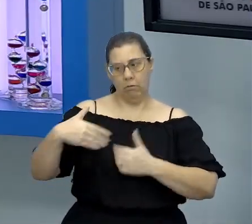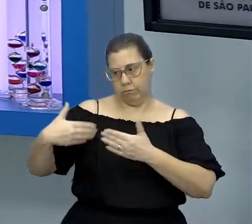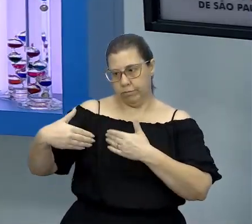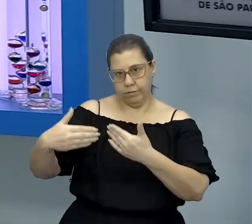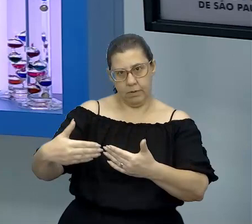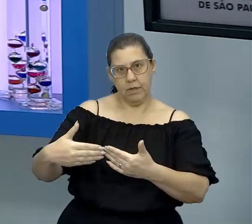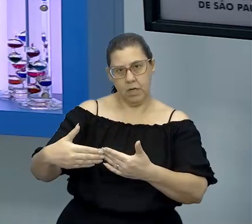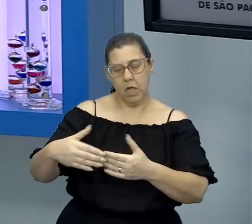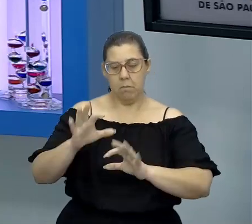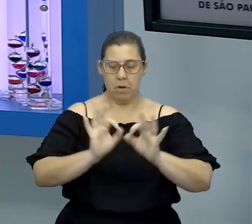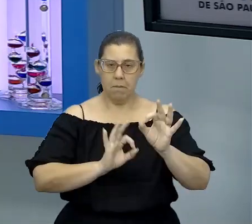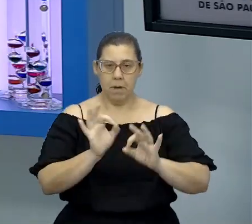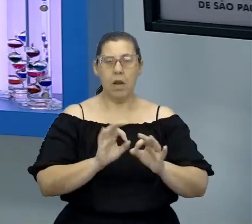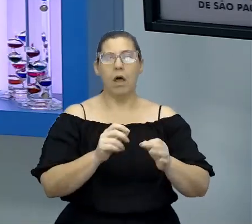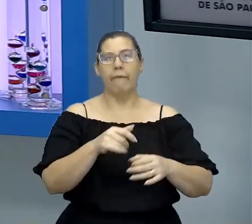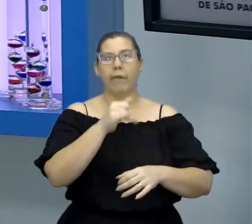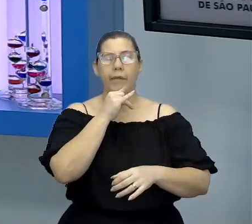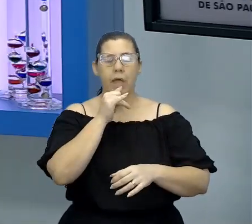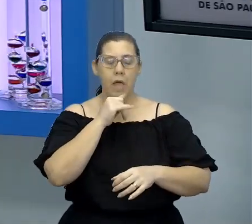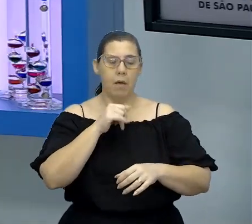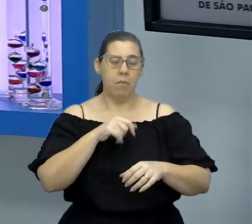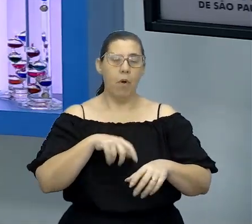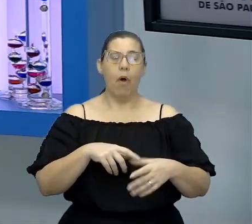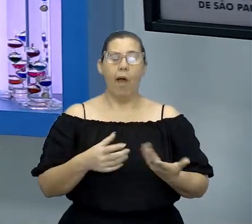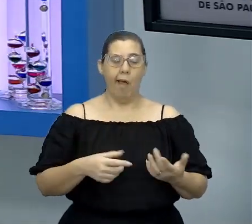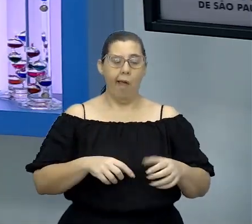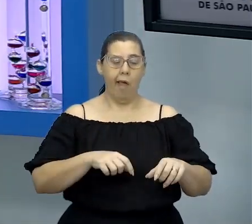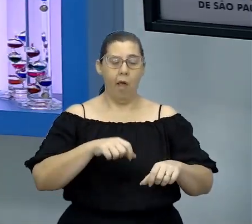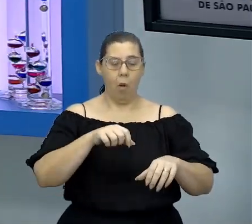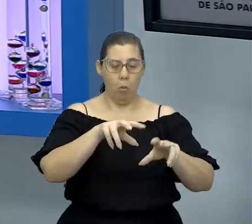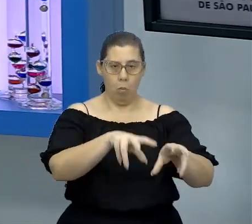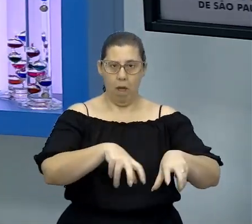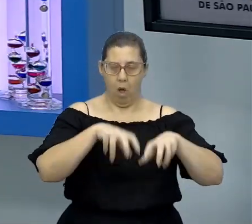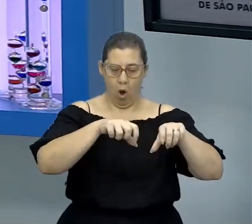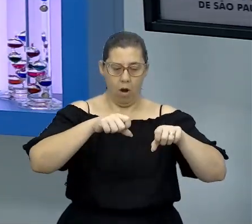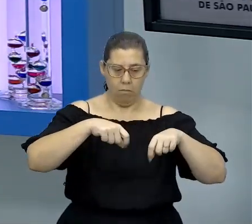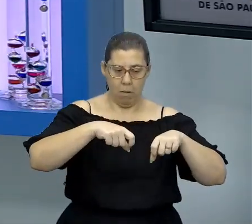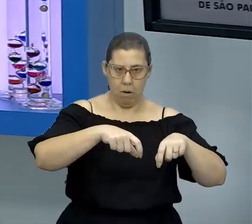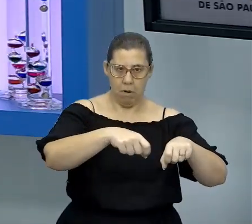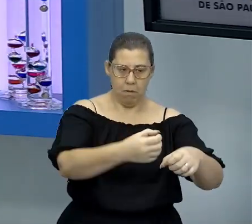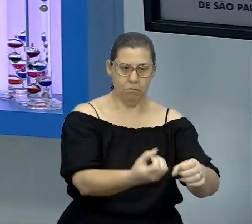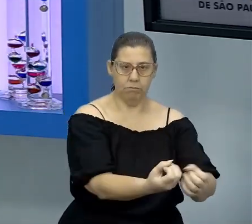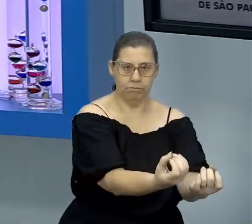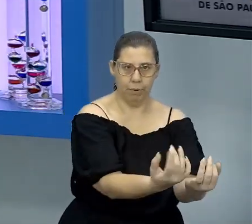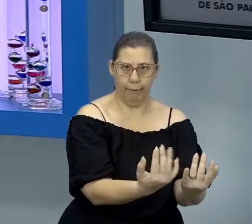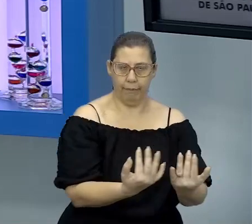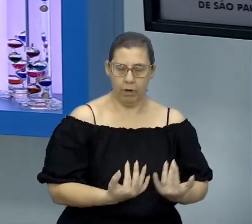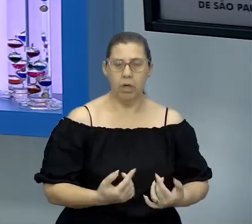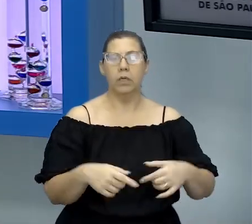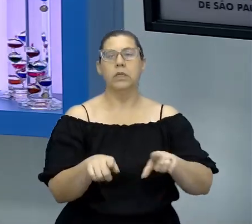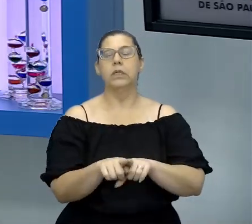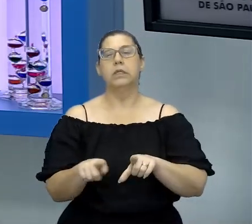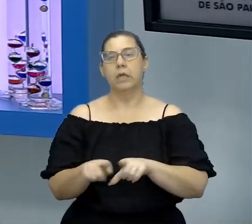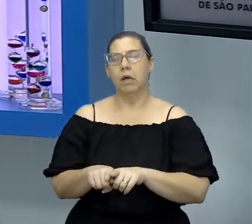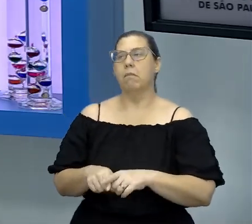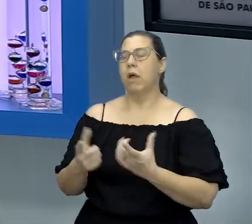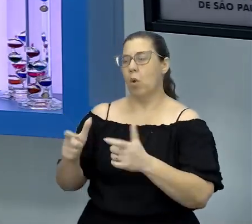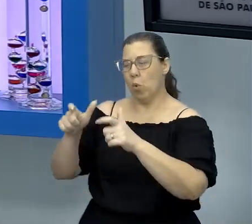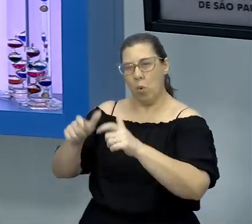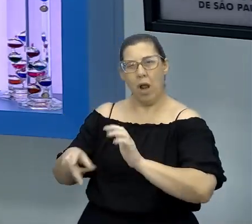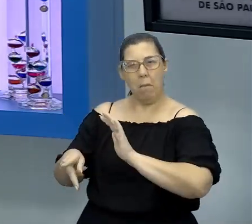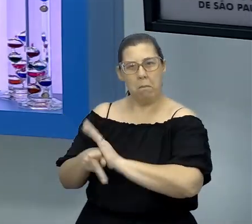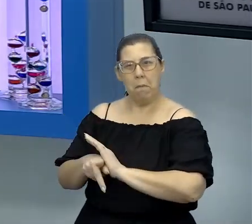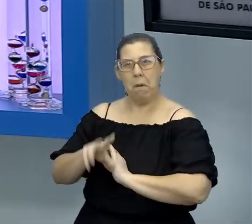por exemplo, uma horta aí na sua escola, fazendo uma cisterna para captação da água